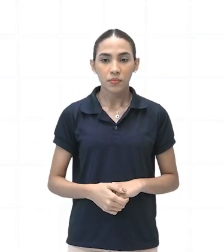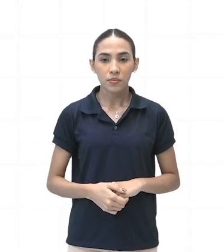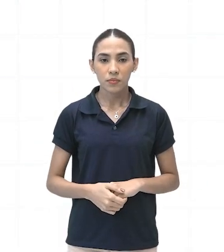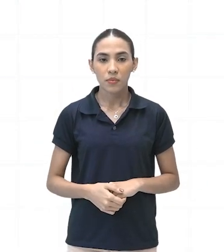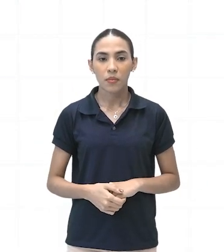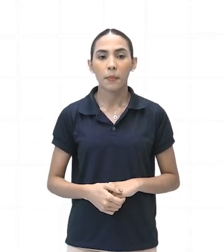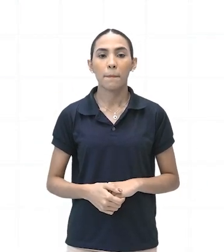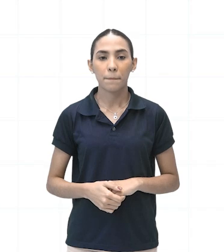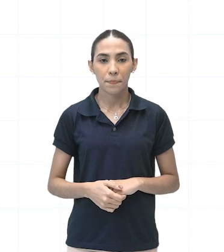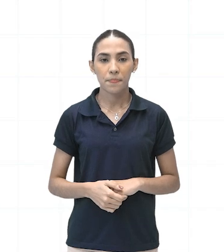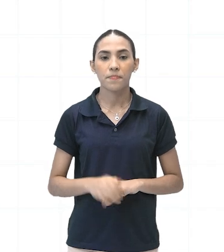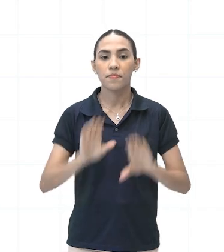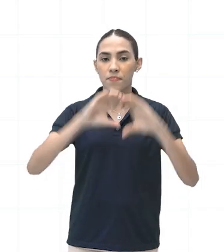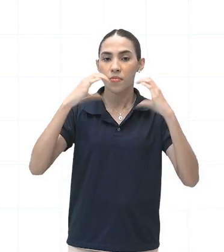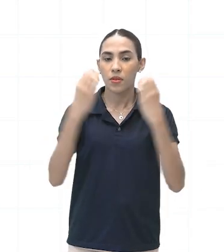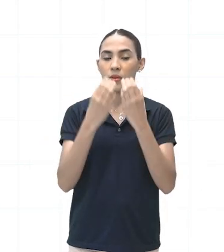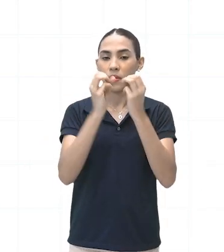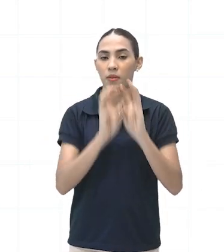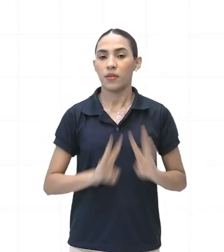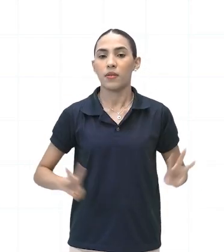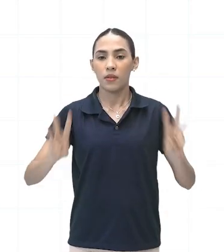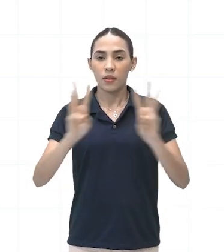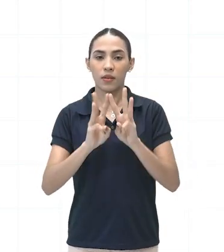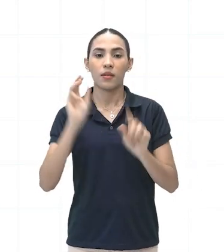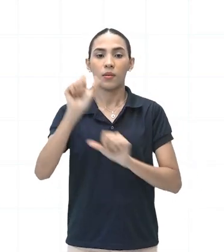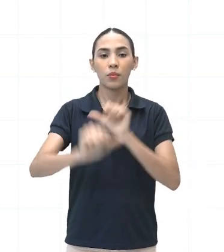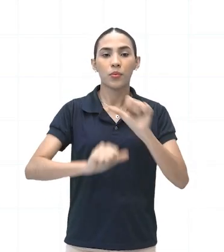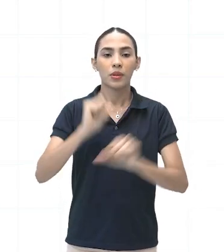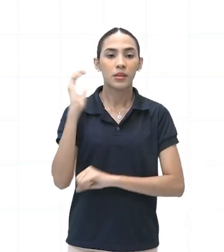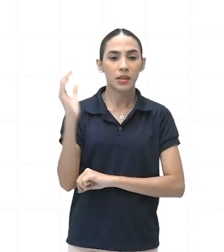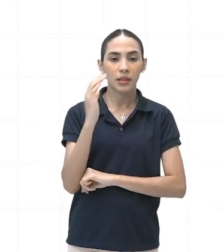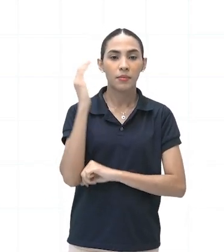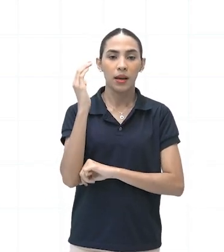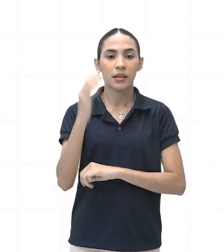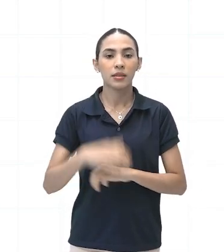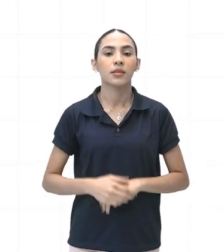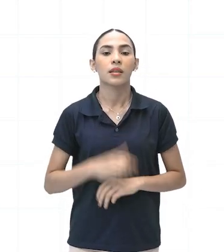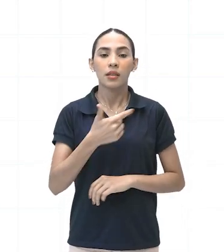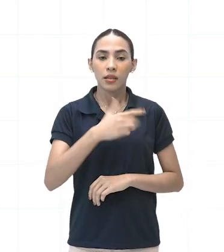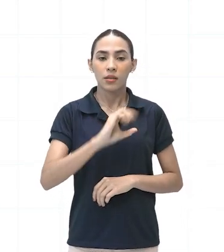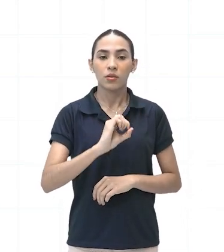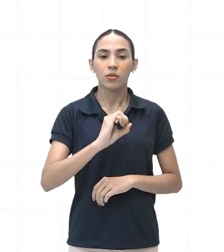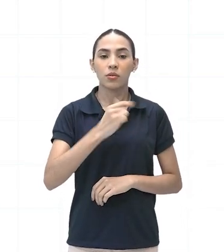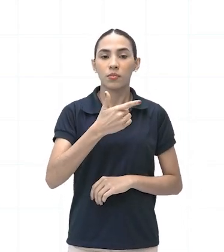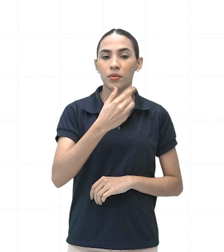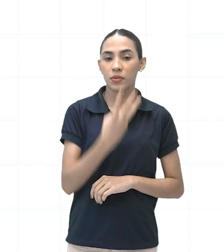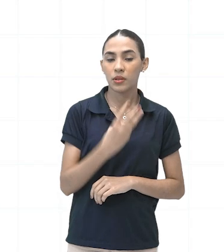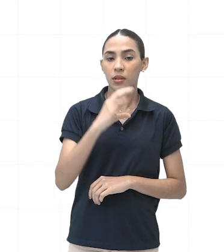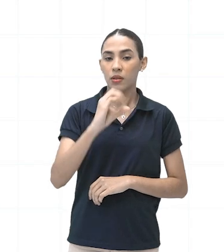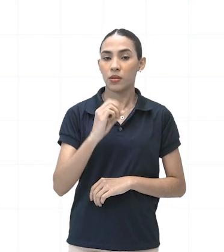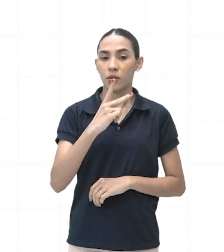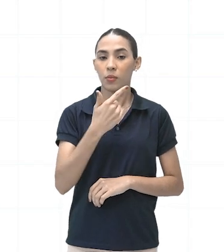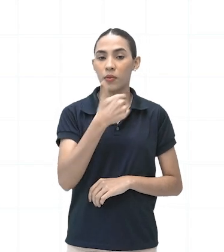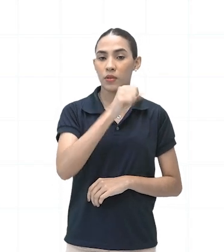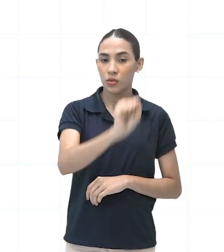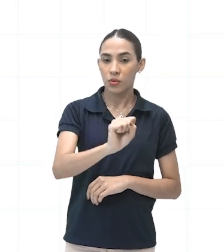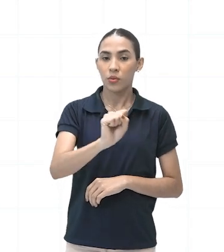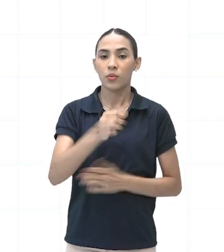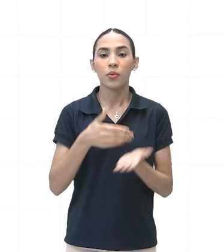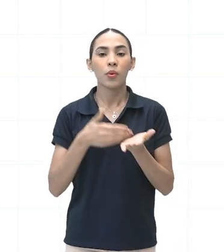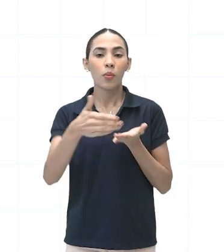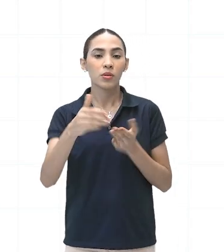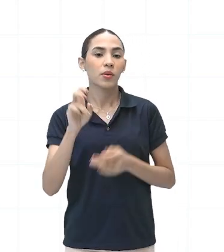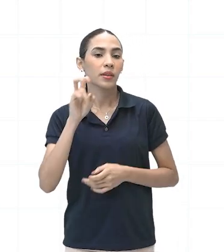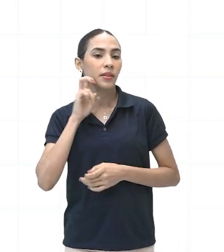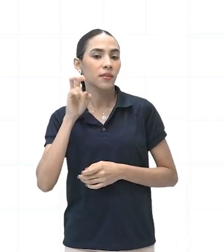só, a Conferência das Nações Unidas sobre Mudanças Climáticas de 2023, COP28,